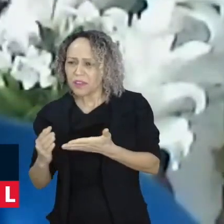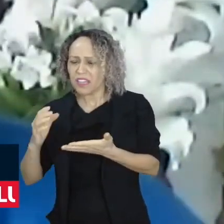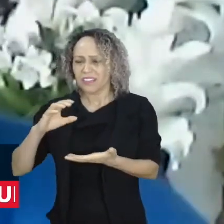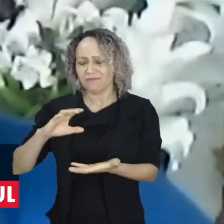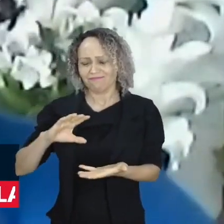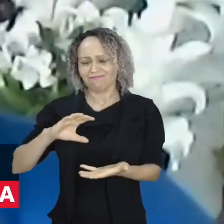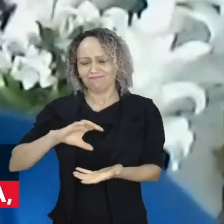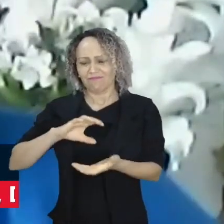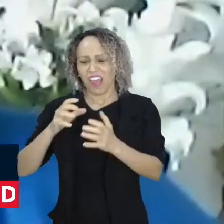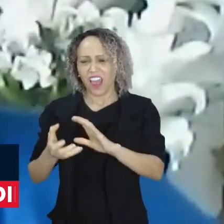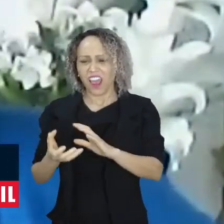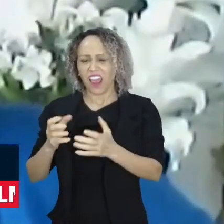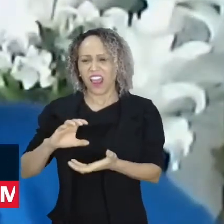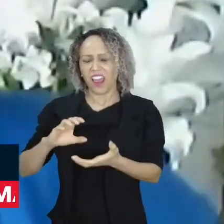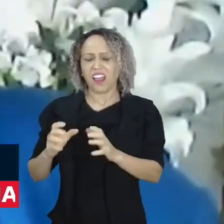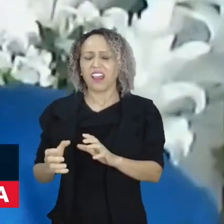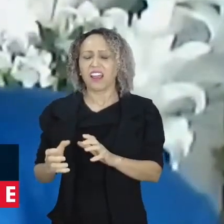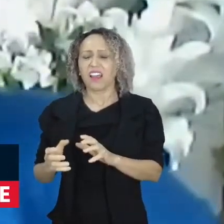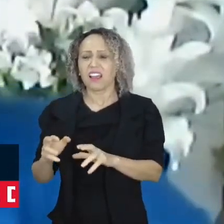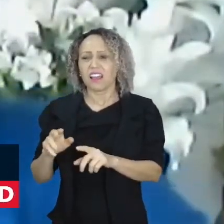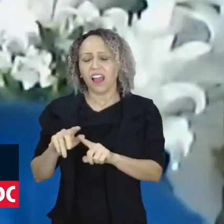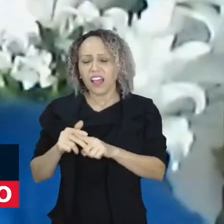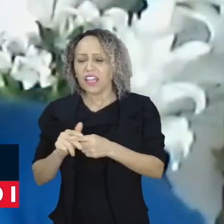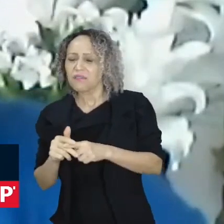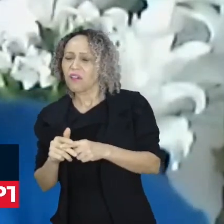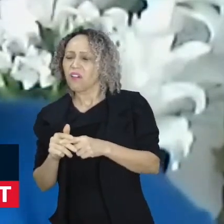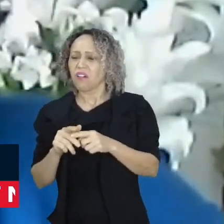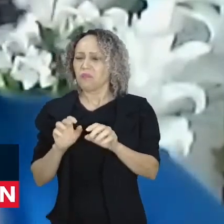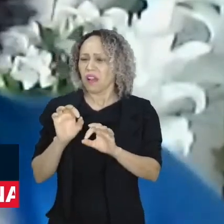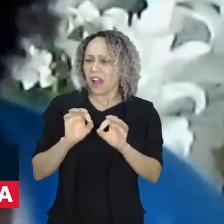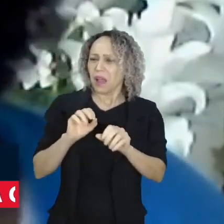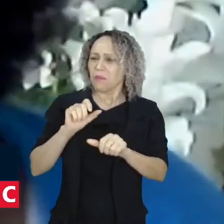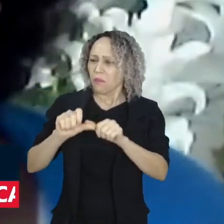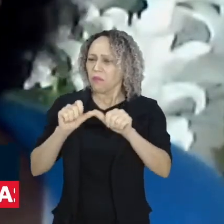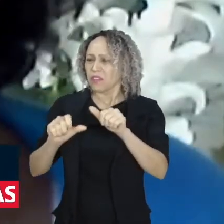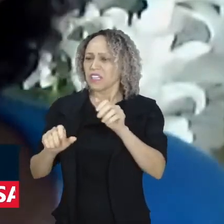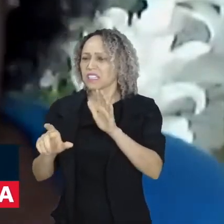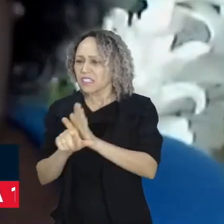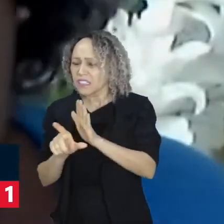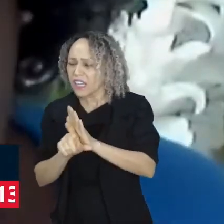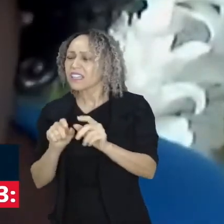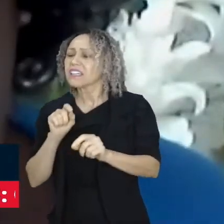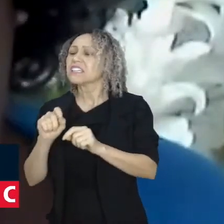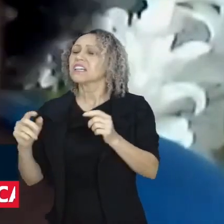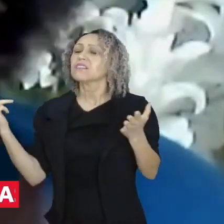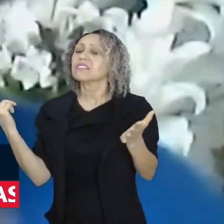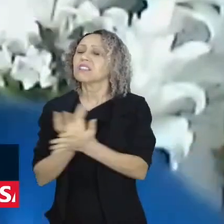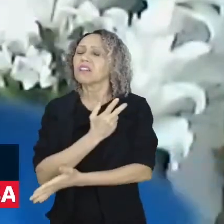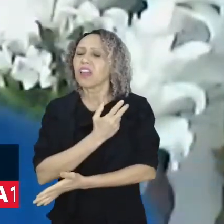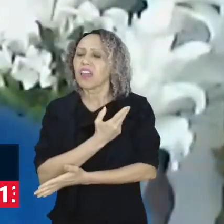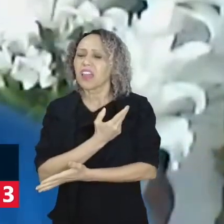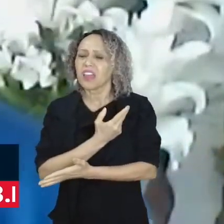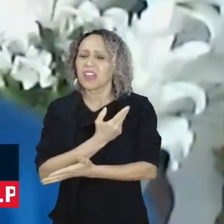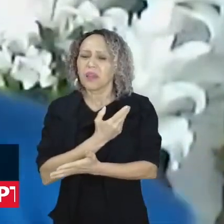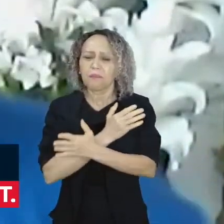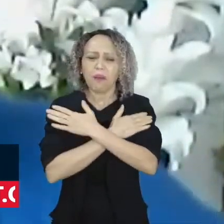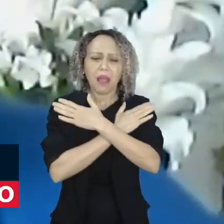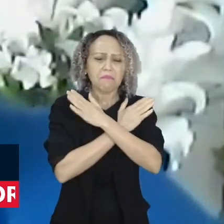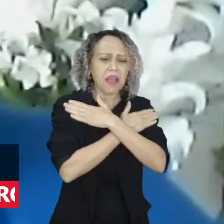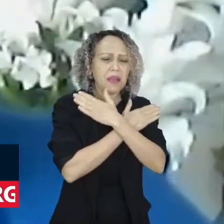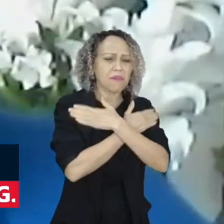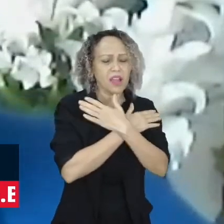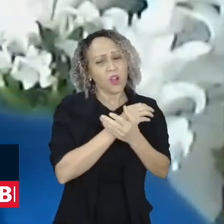Rio de Janeiro desde 2018, né? A taxa do desemprego que segue acima dos 2 dígitos no estado, e é o estado que é o